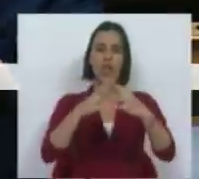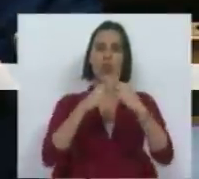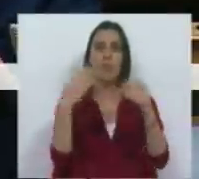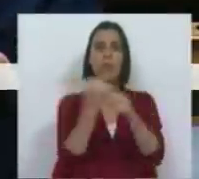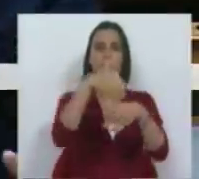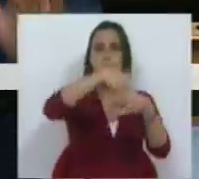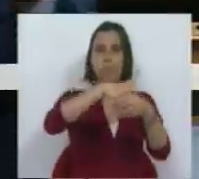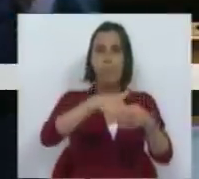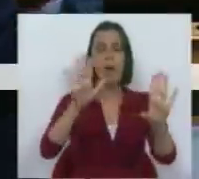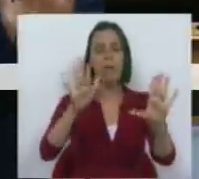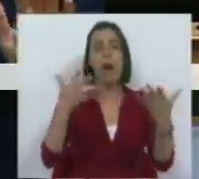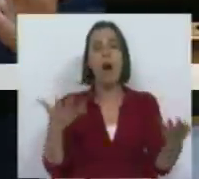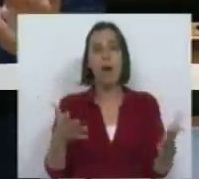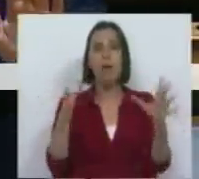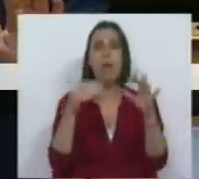dos serviços.